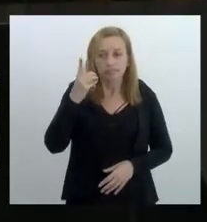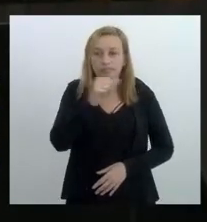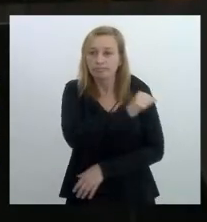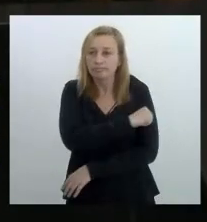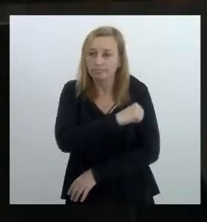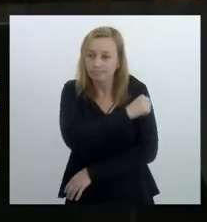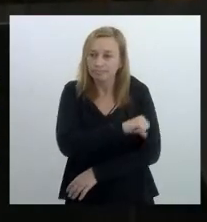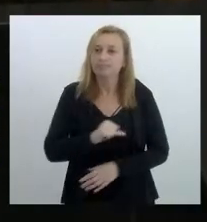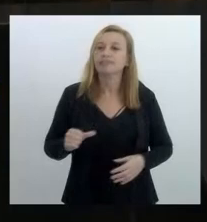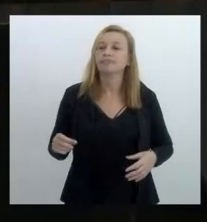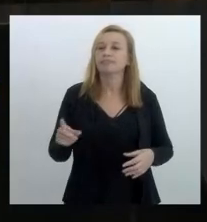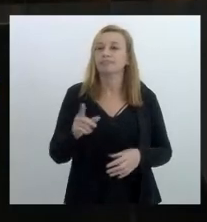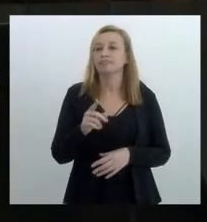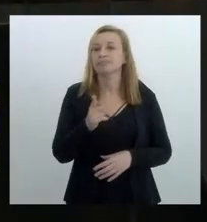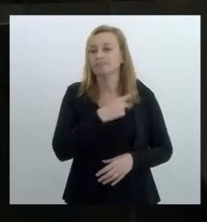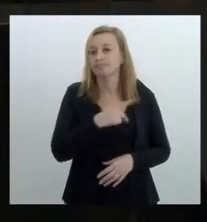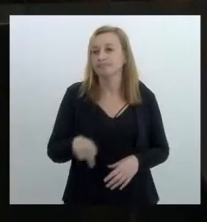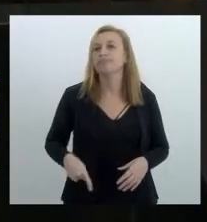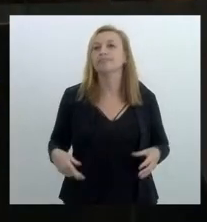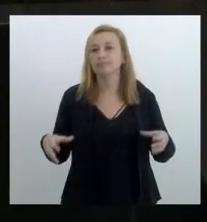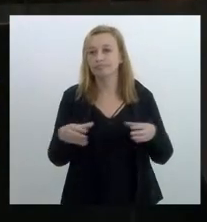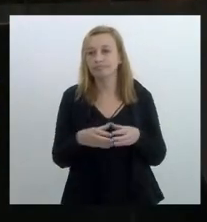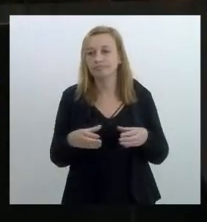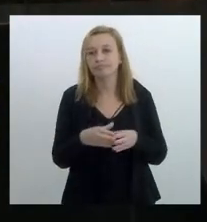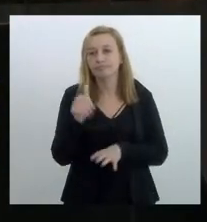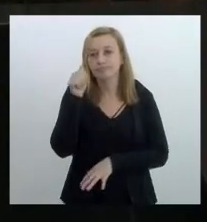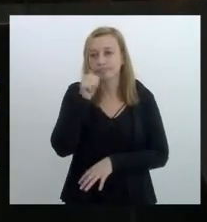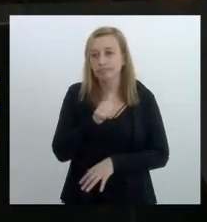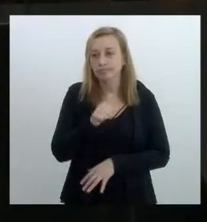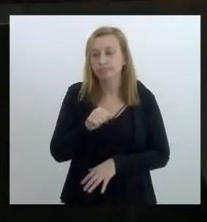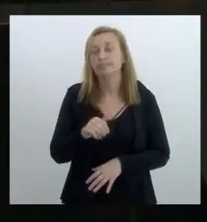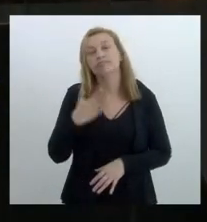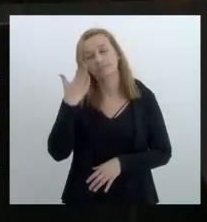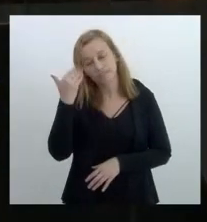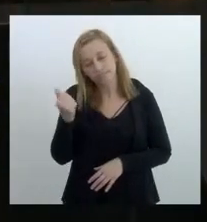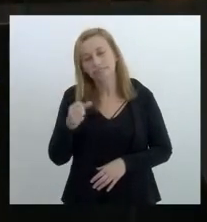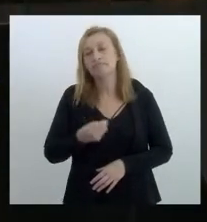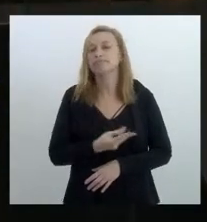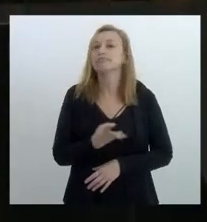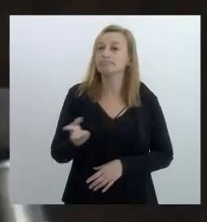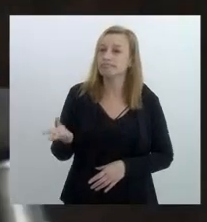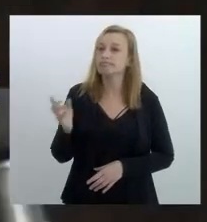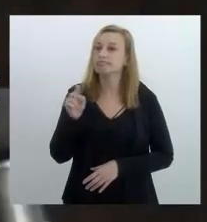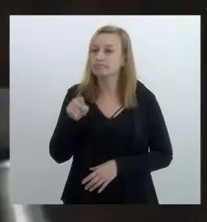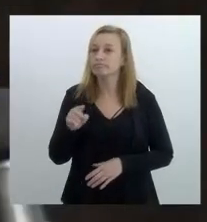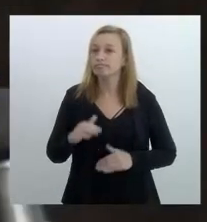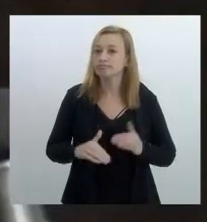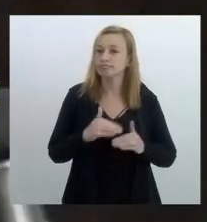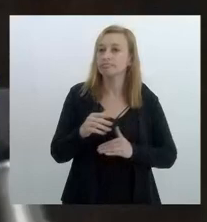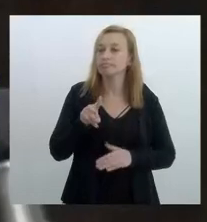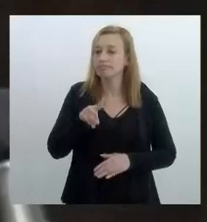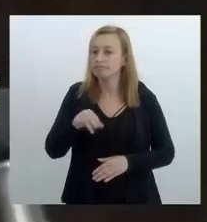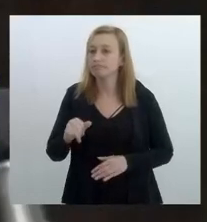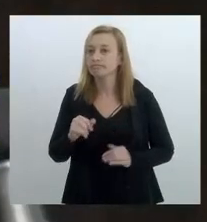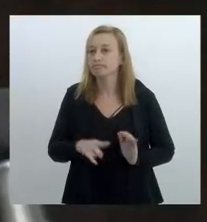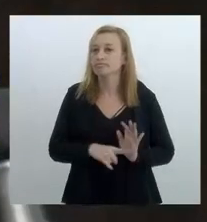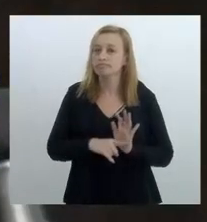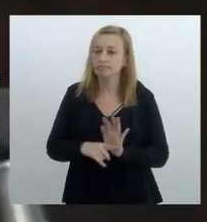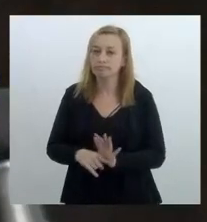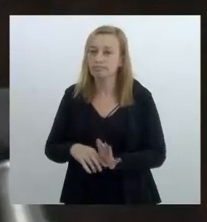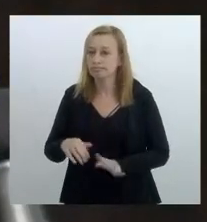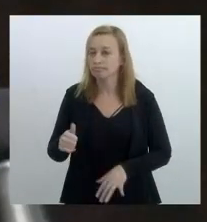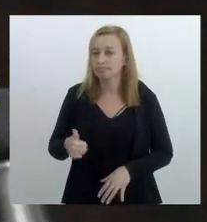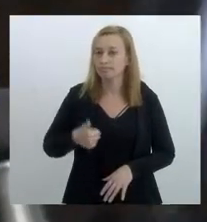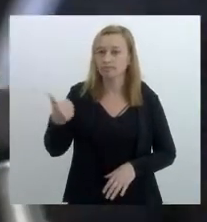enfermeira Rejane, presidenta da Comissão de Mulheres, e sabemos o quanto que esse processo vai atingir